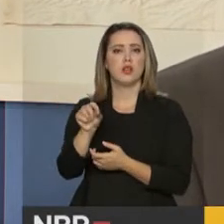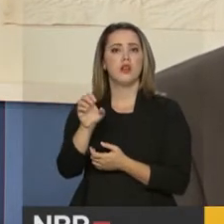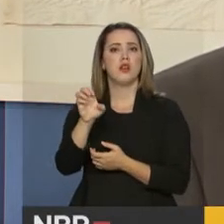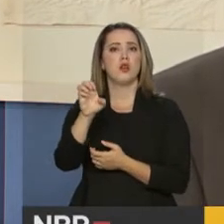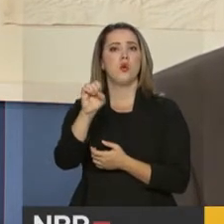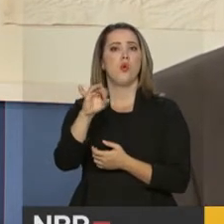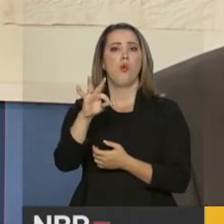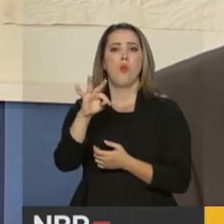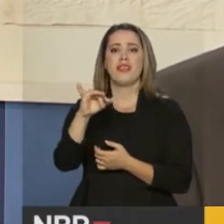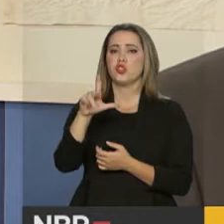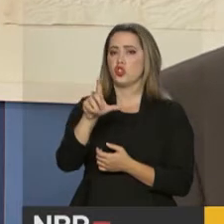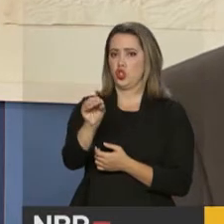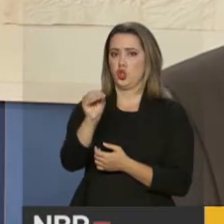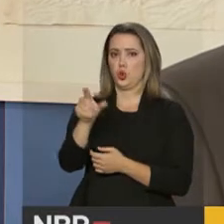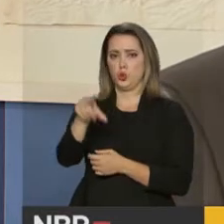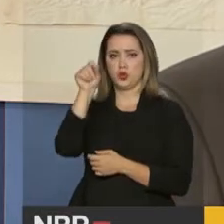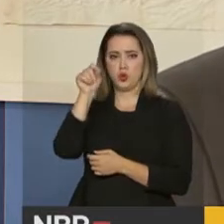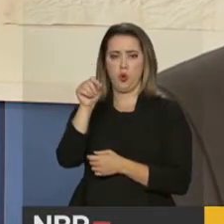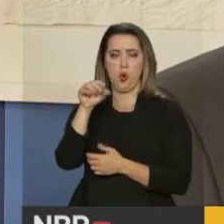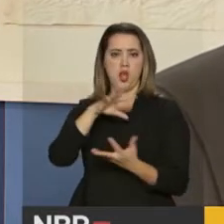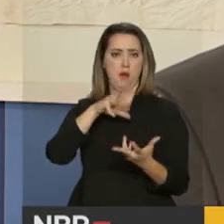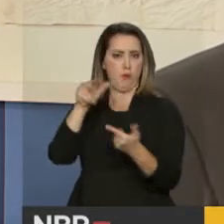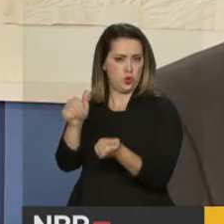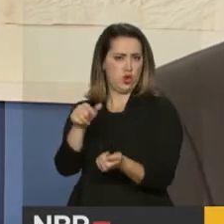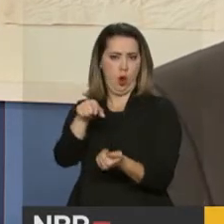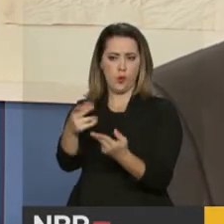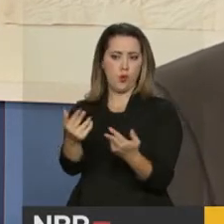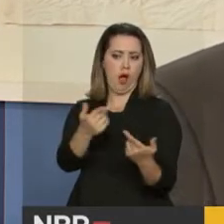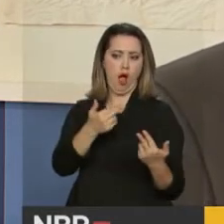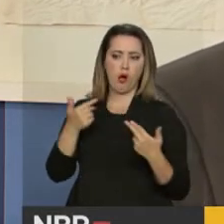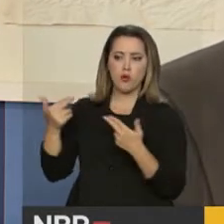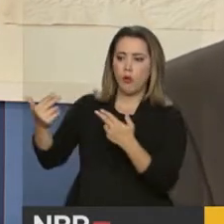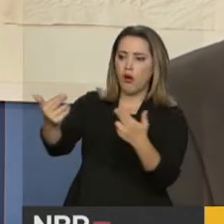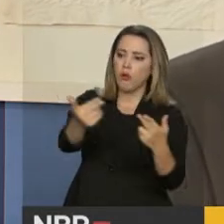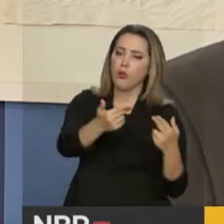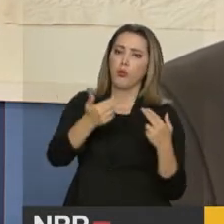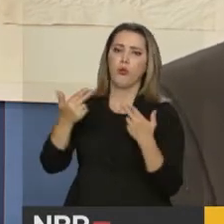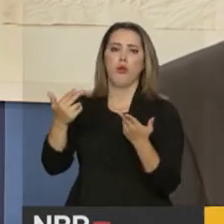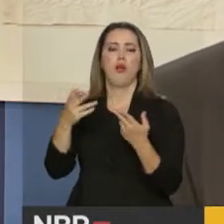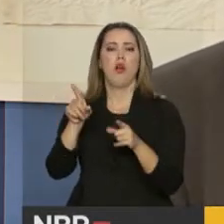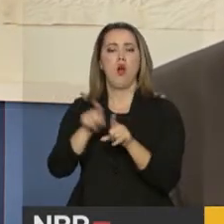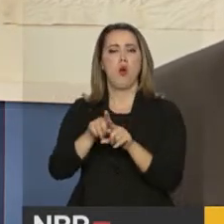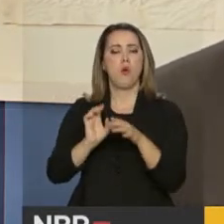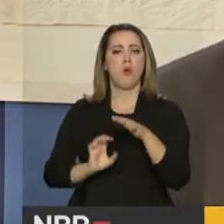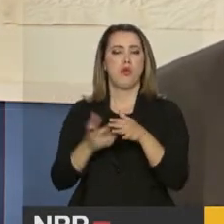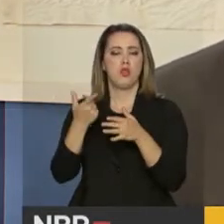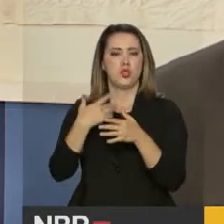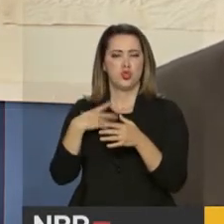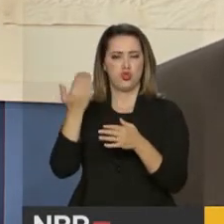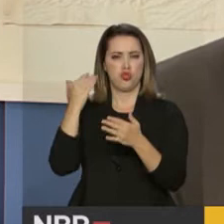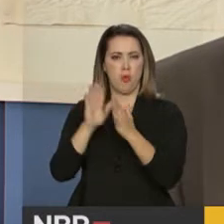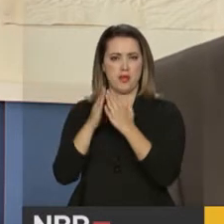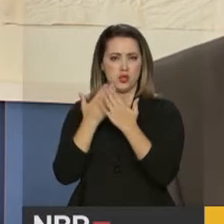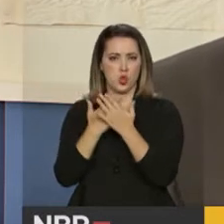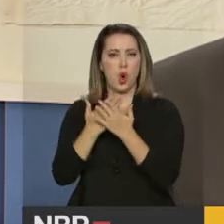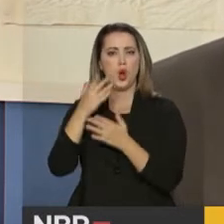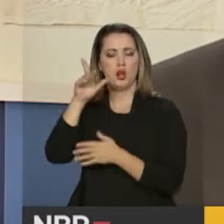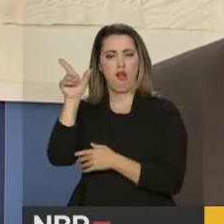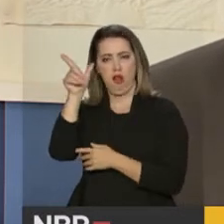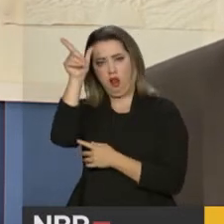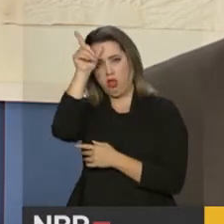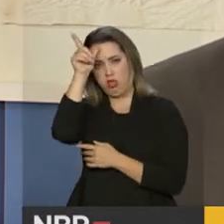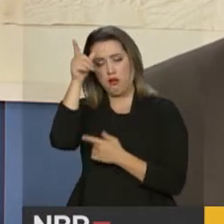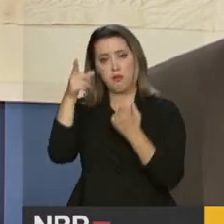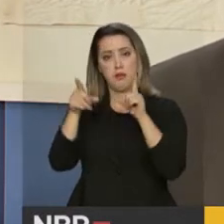se chamava de estilo internacional. Eram móveis, basicamente, da Bauhaus, que era uma escola de design alemã,